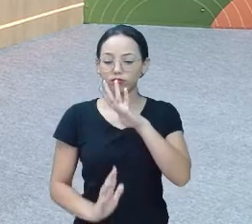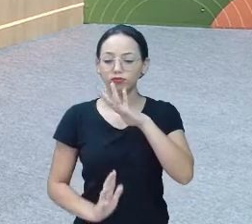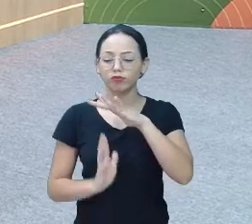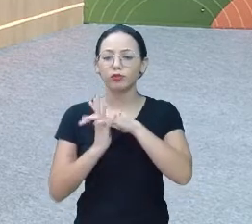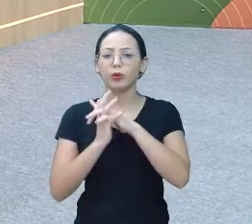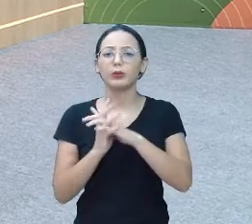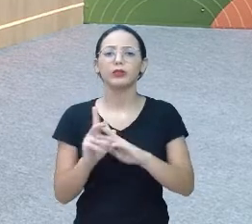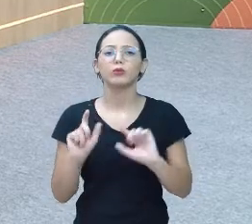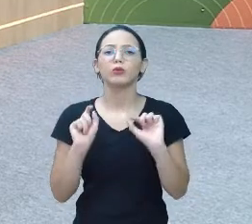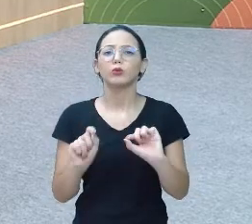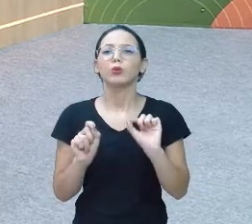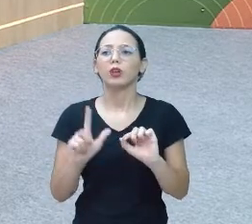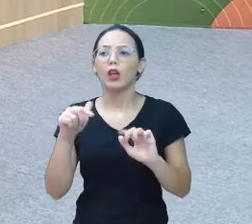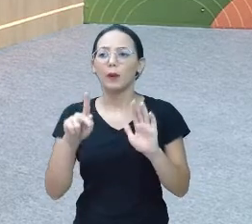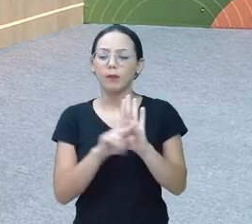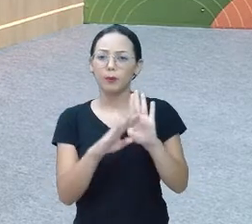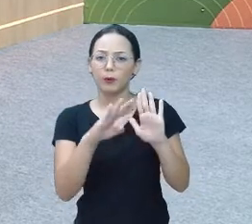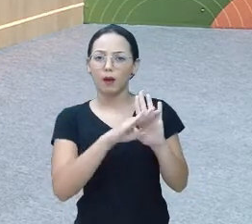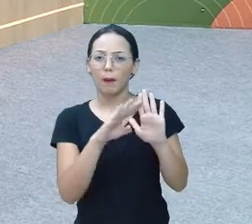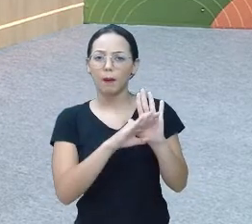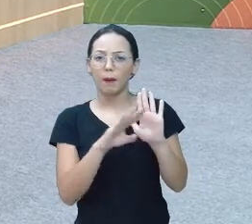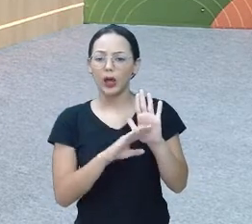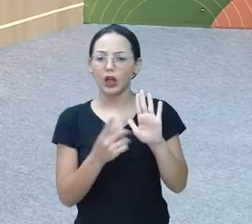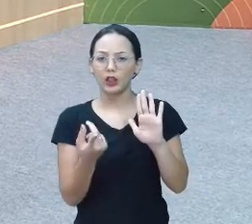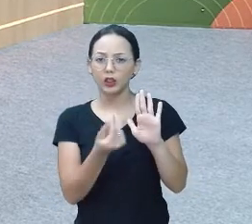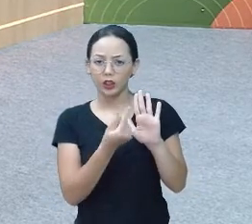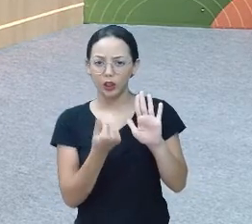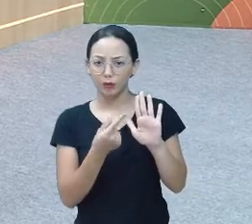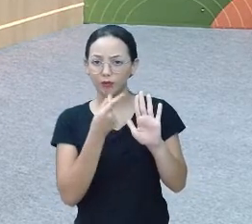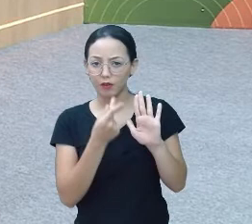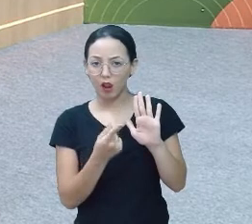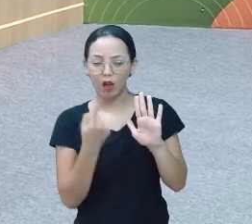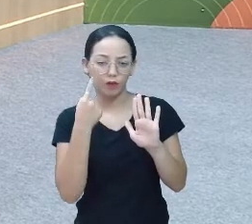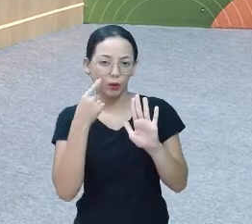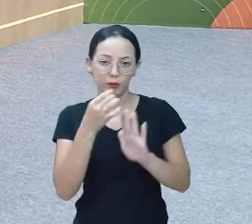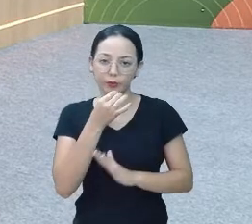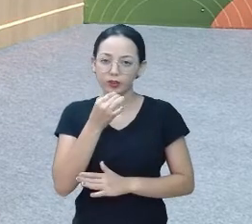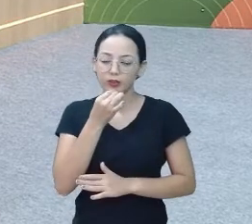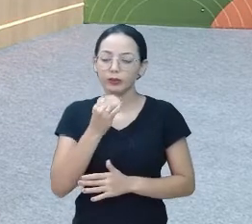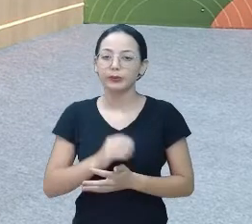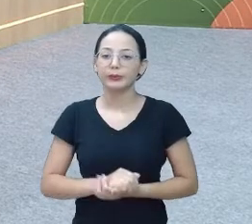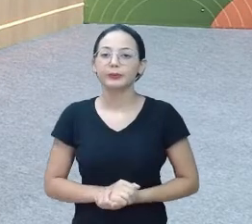isso? Era um tabelamento de preço. Então ele dizia, por exemplo,